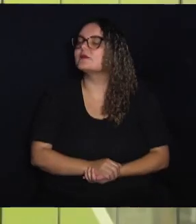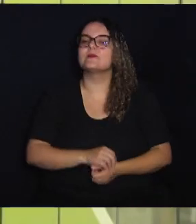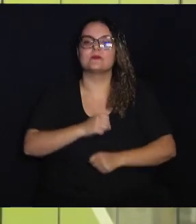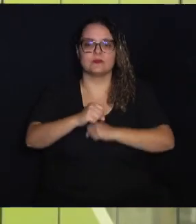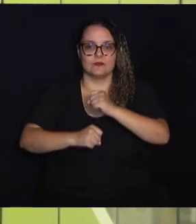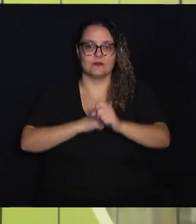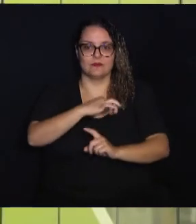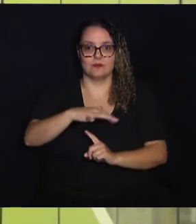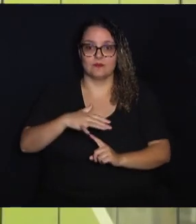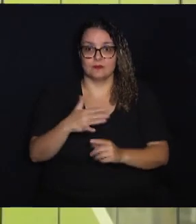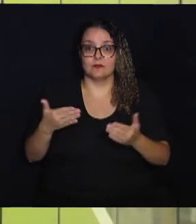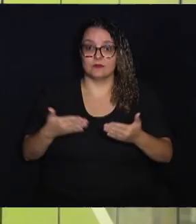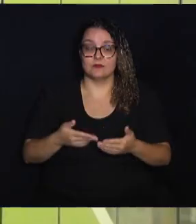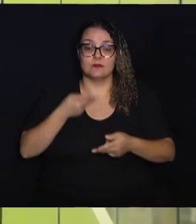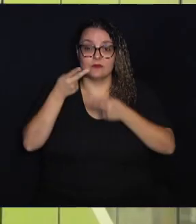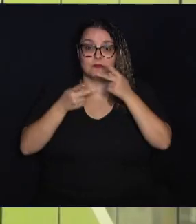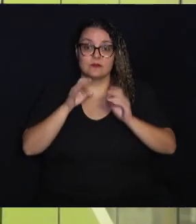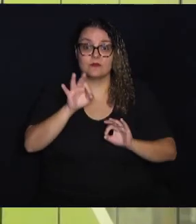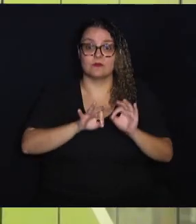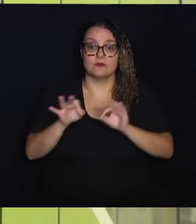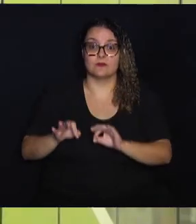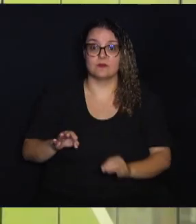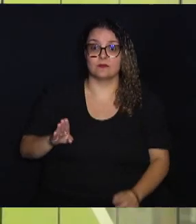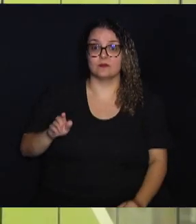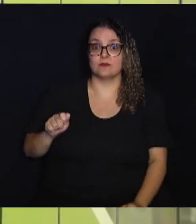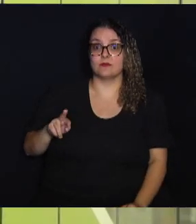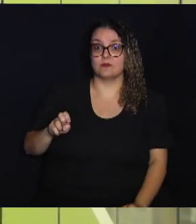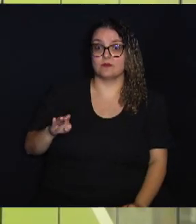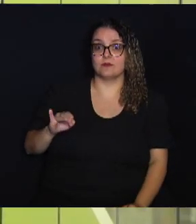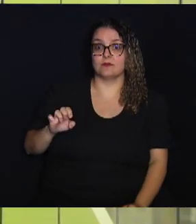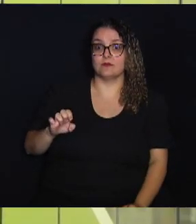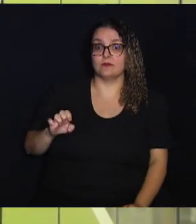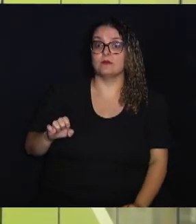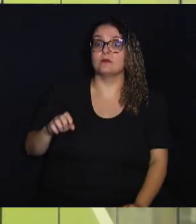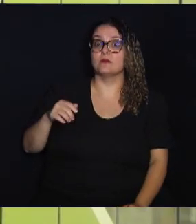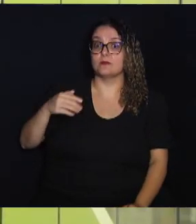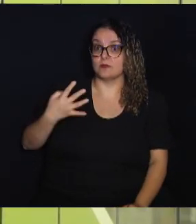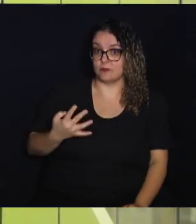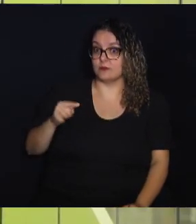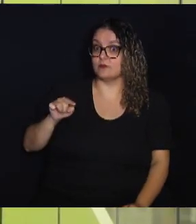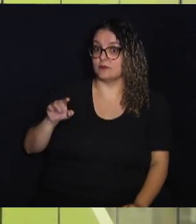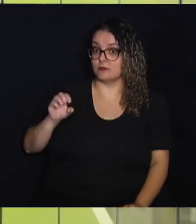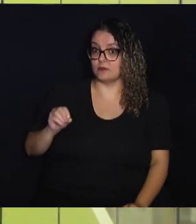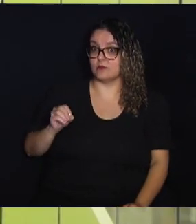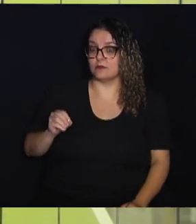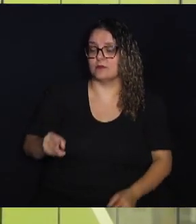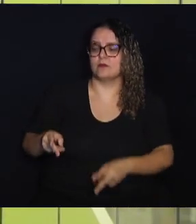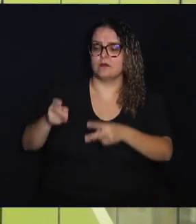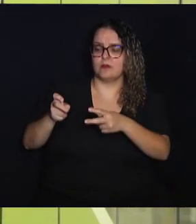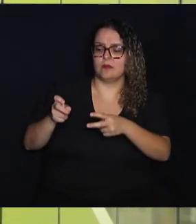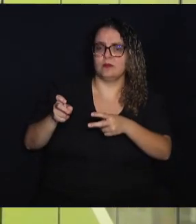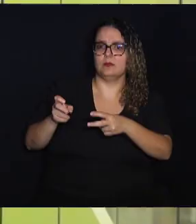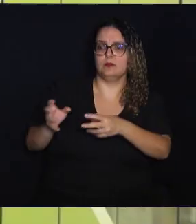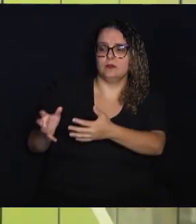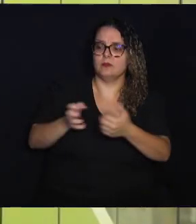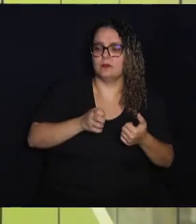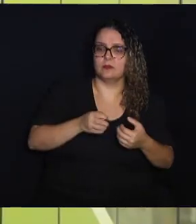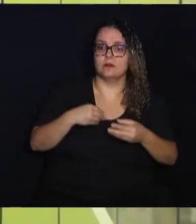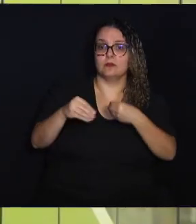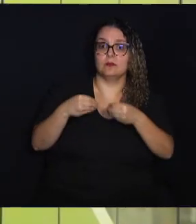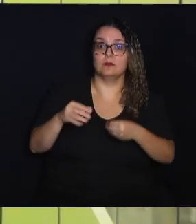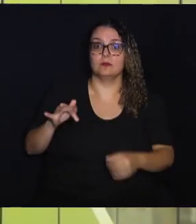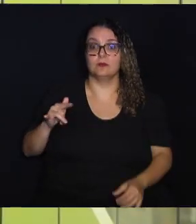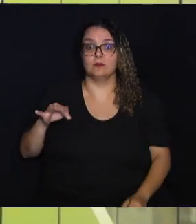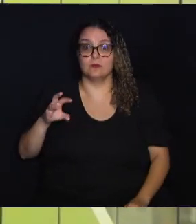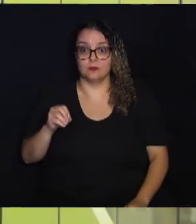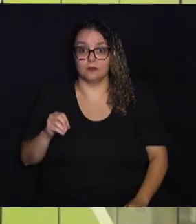No Giro Ambiental de hoje a gente vai falar do projeto Barbie 4.0, que detecta e retira microplásticos do